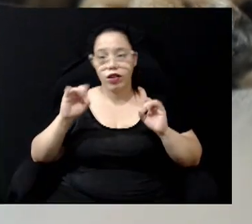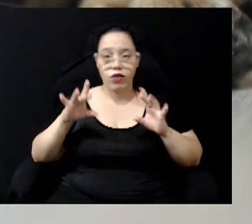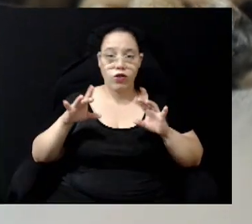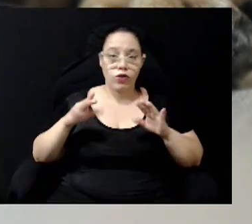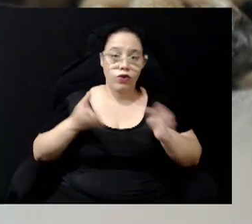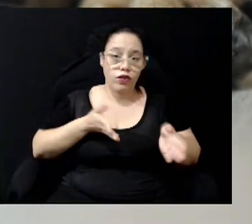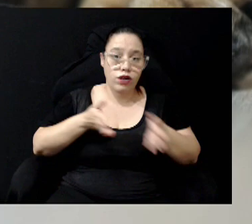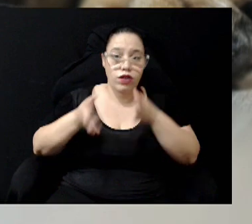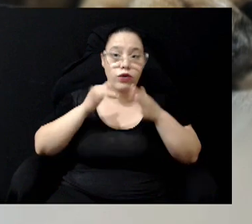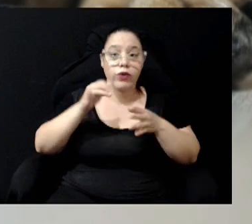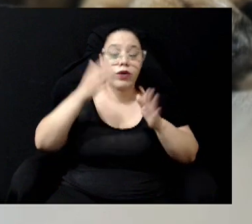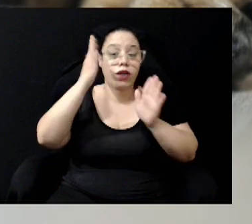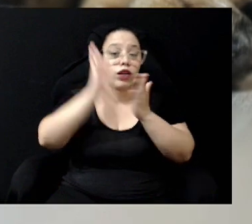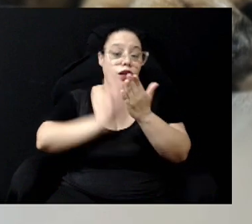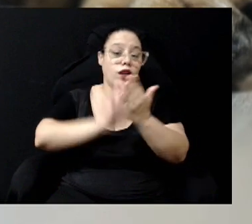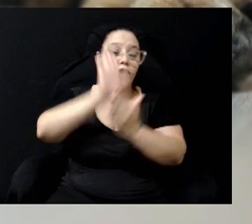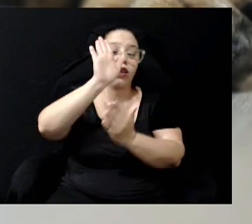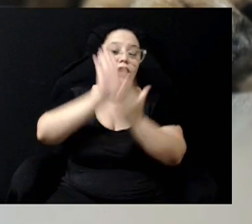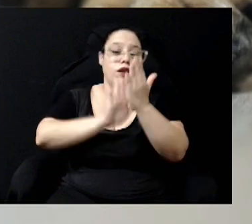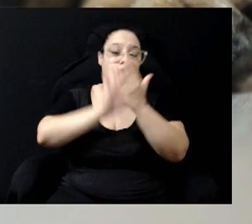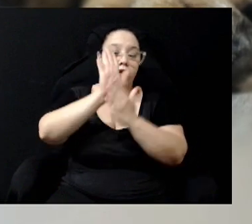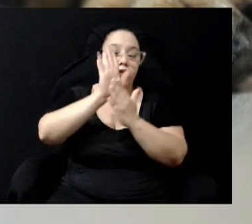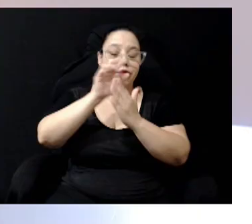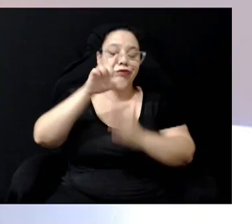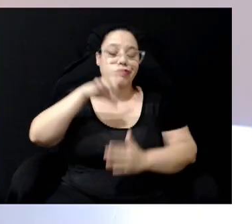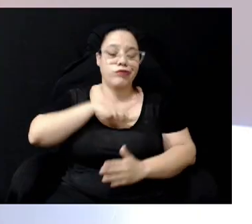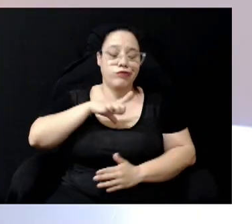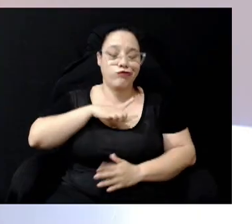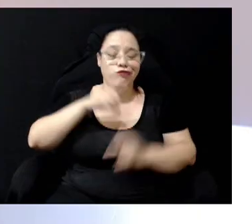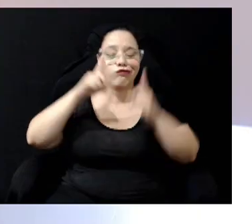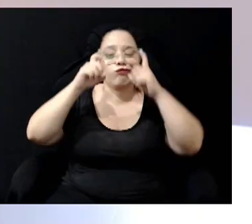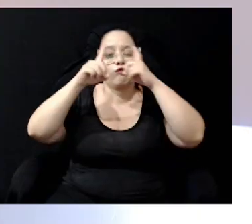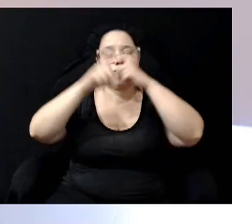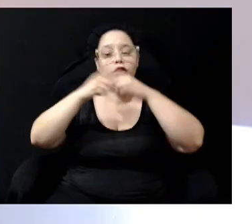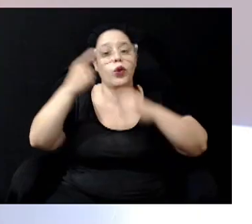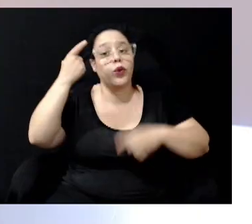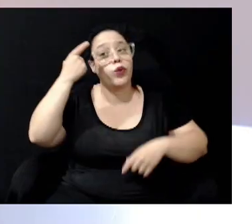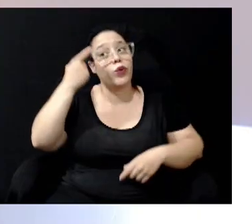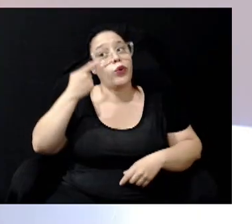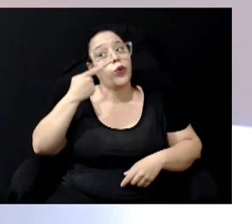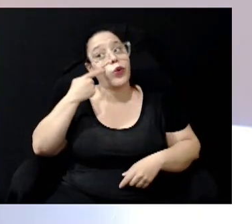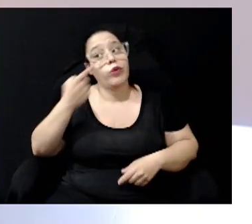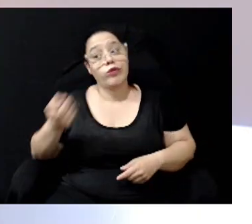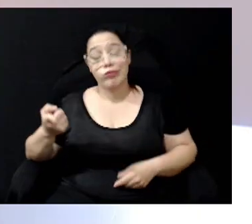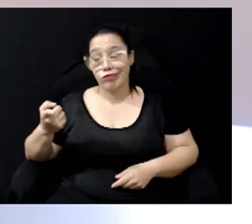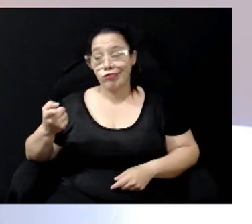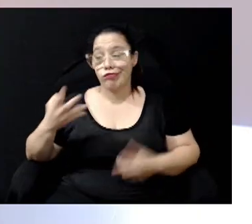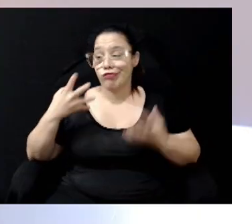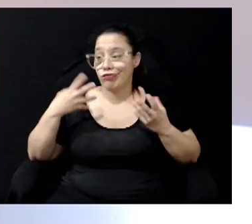espelho para questões que temos dificuldade em olhar. Às vezes a gente recebe cães